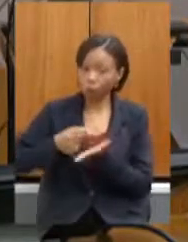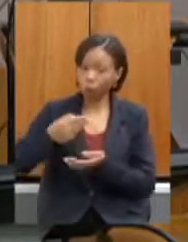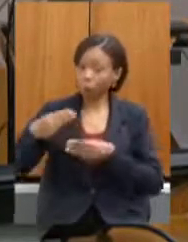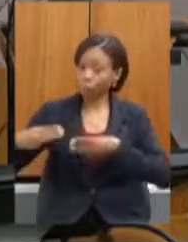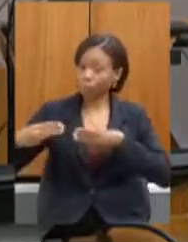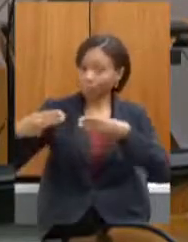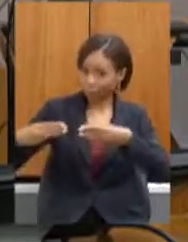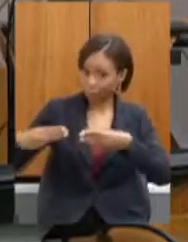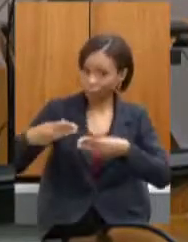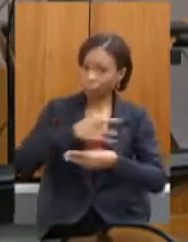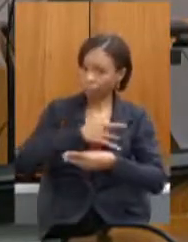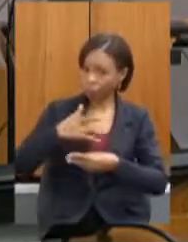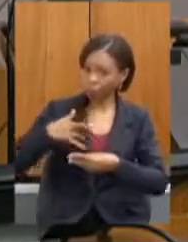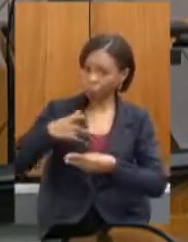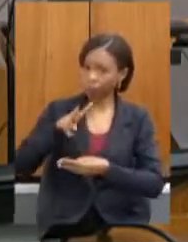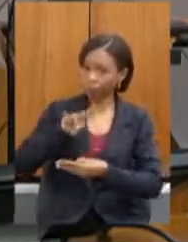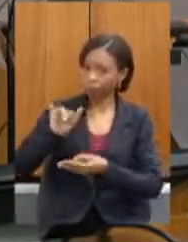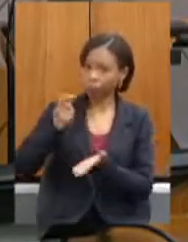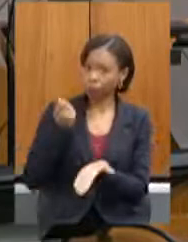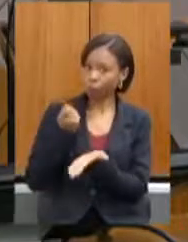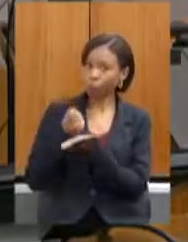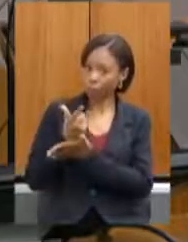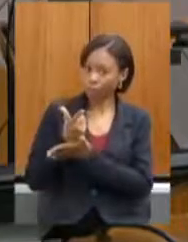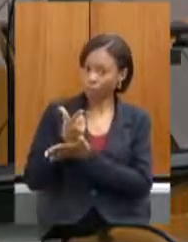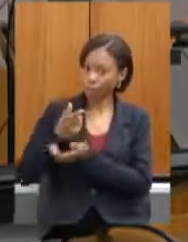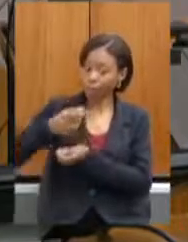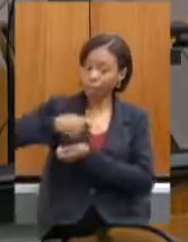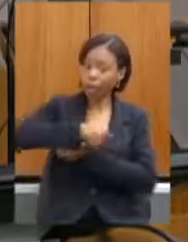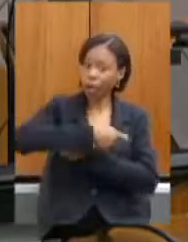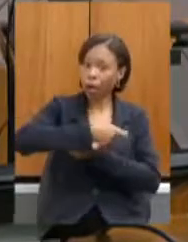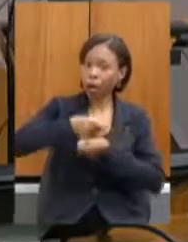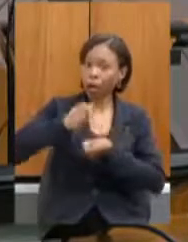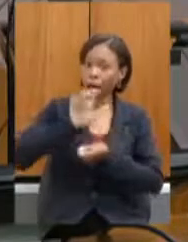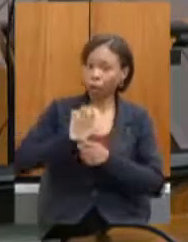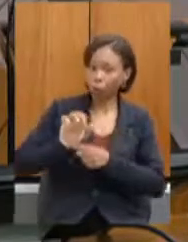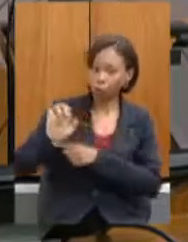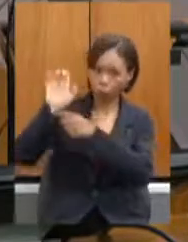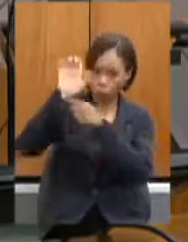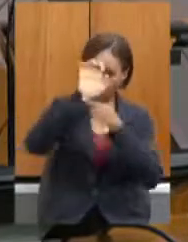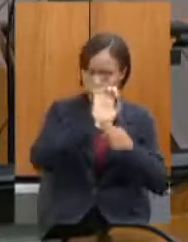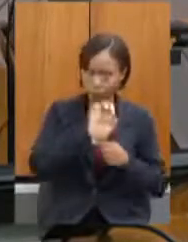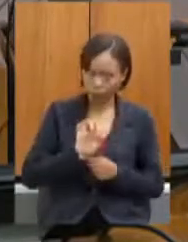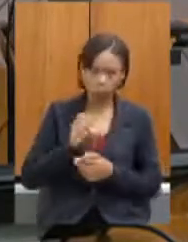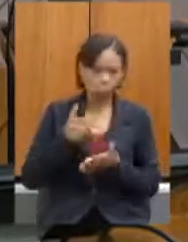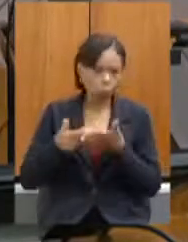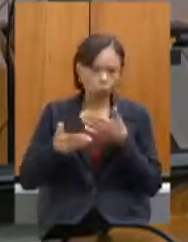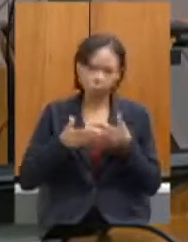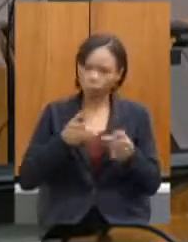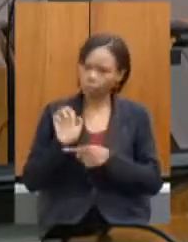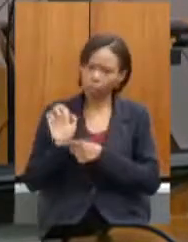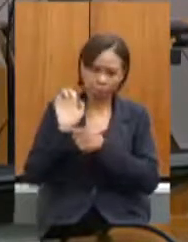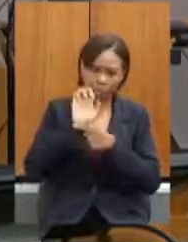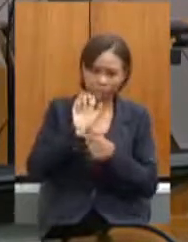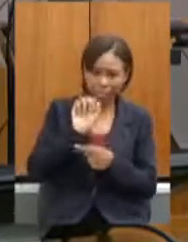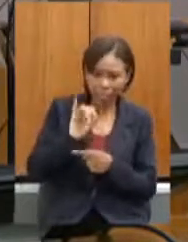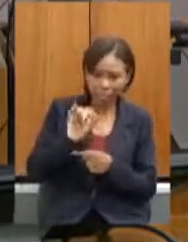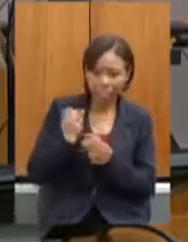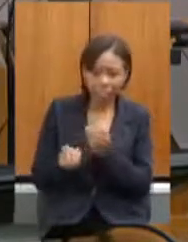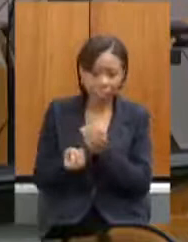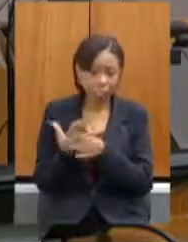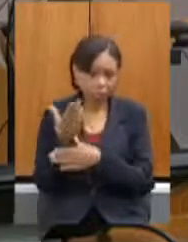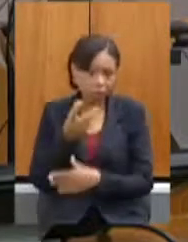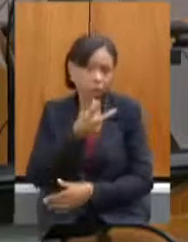ministério que irá fornecer aos Estados então independente do estado que possa vir a produzir ou não a